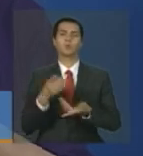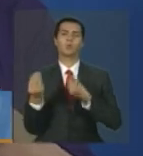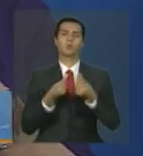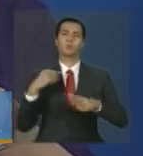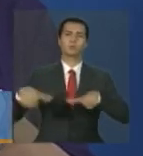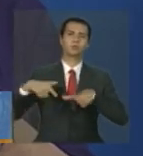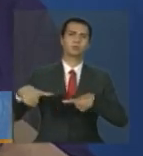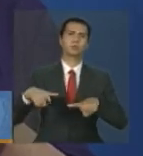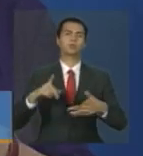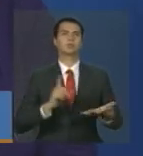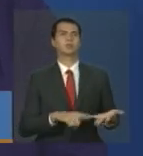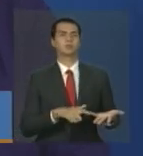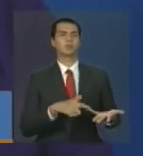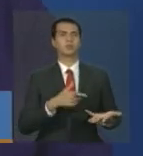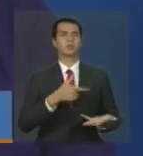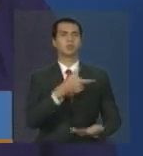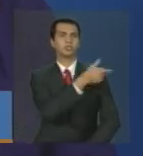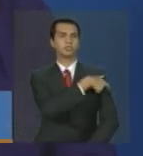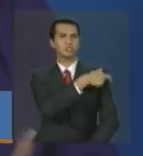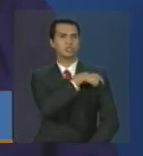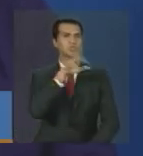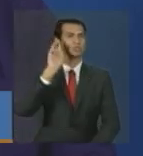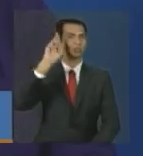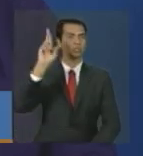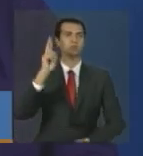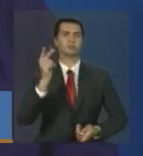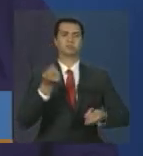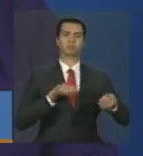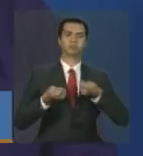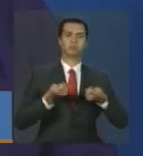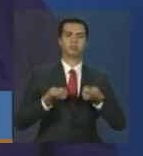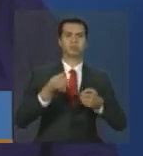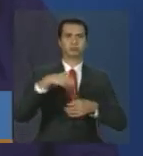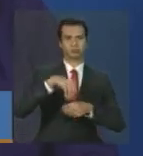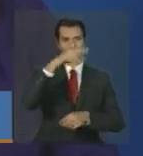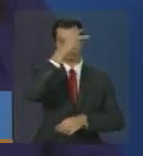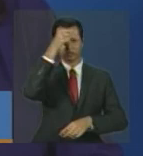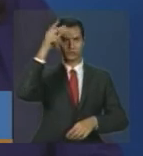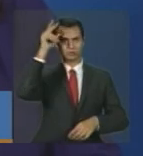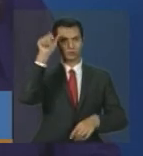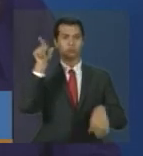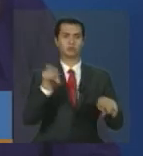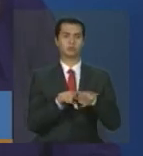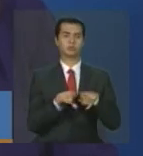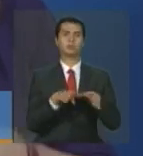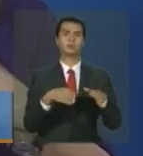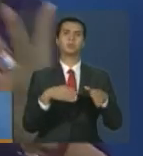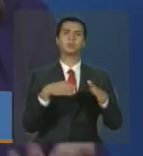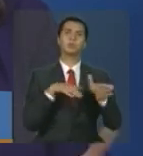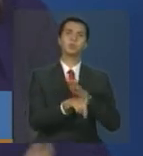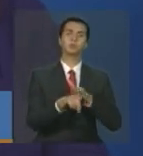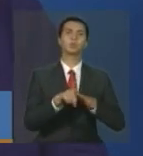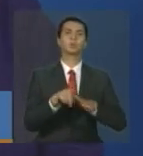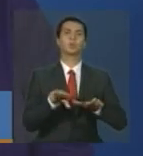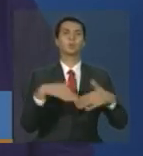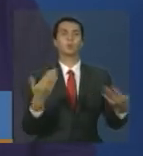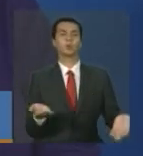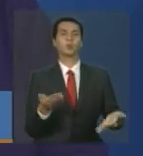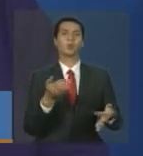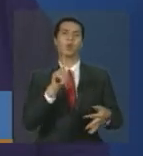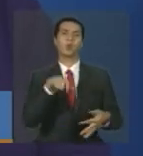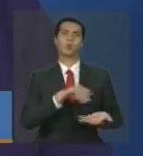gestão a gente pergunta sobre o que o que a gente chama de CPF no sistema que é o